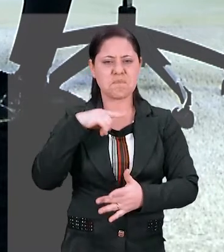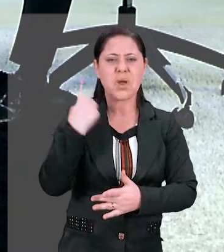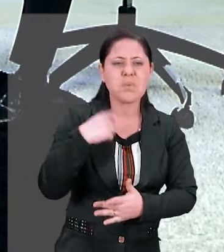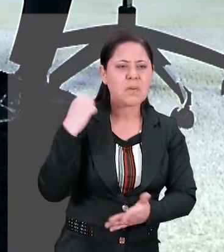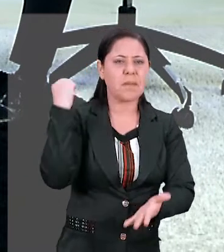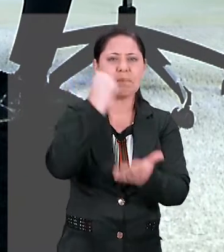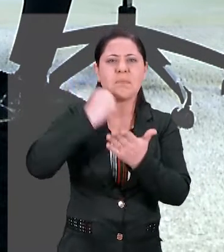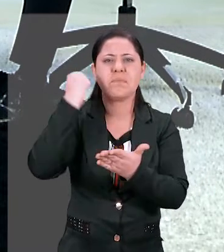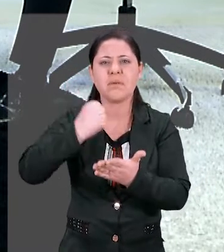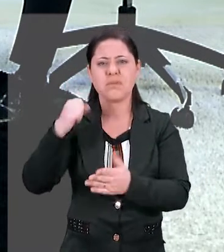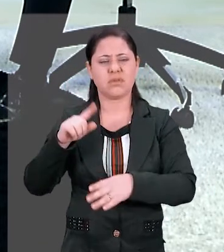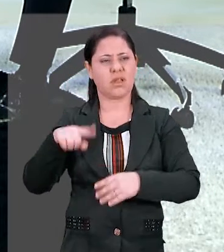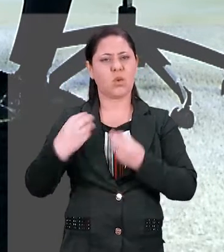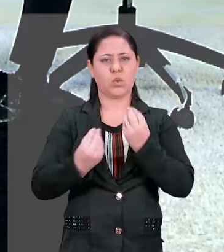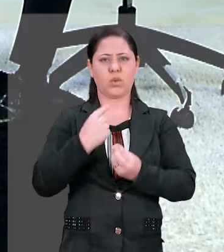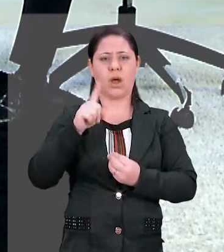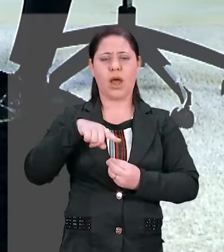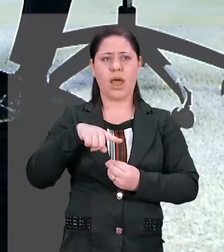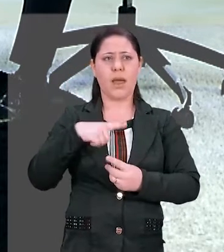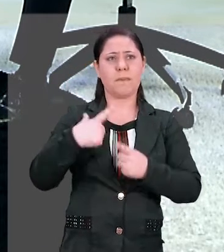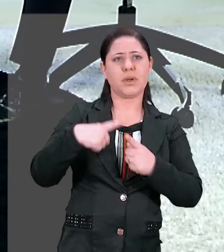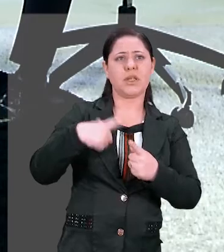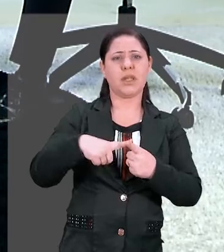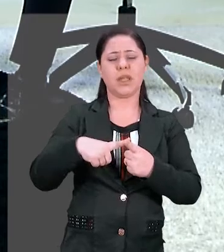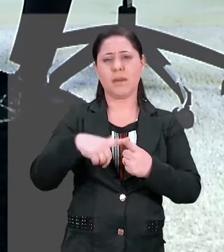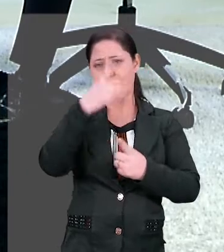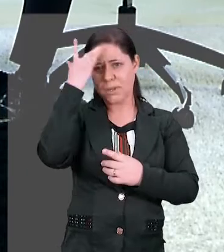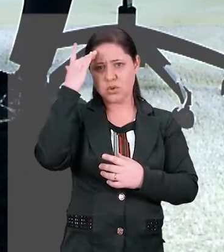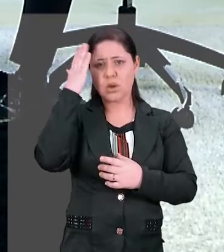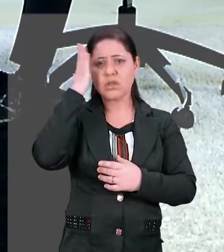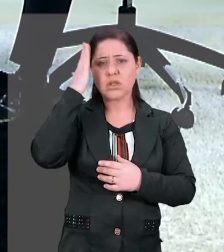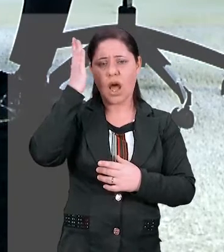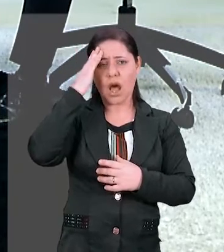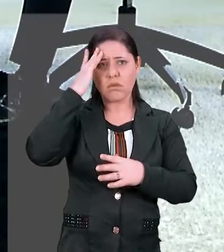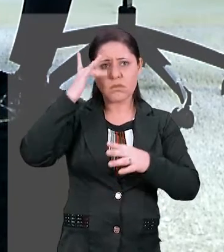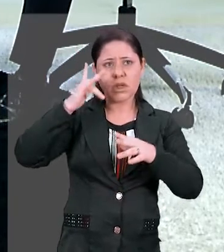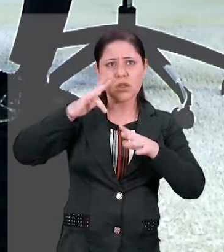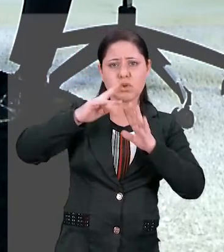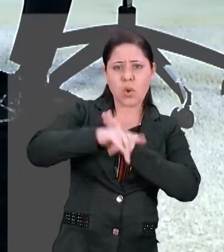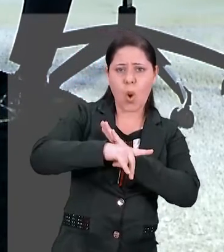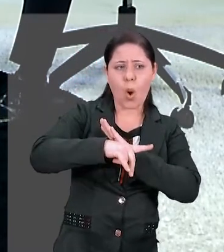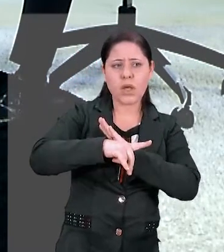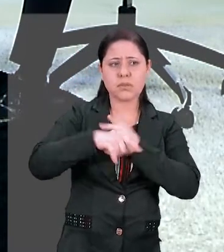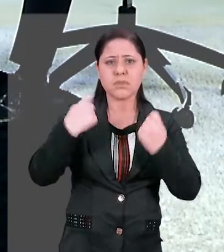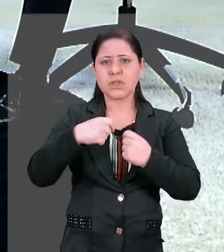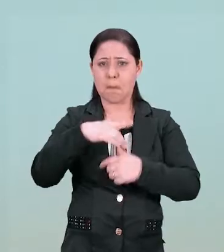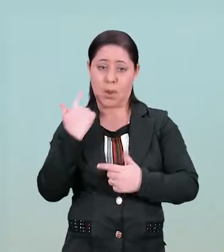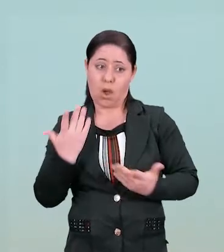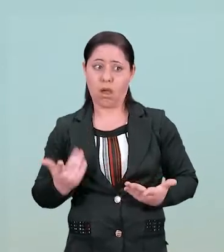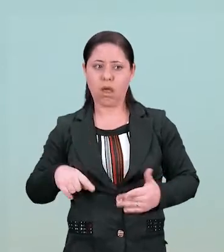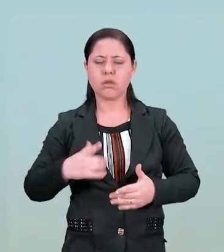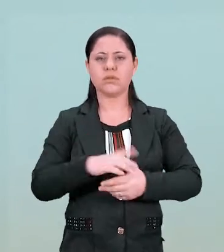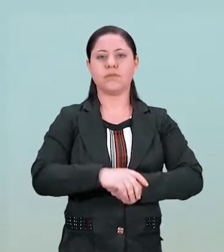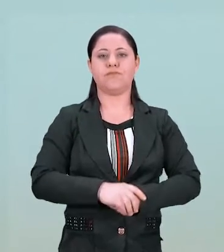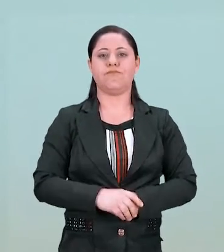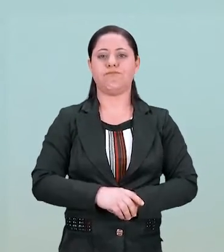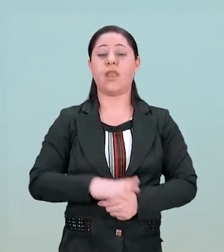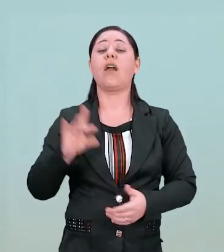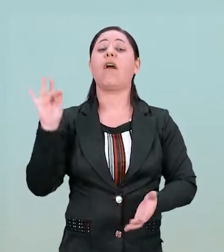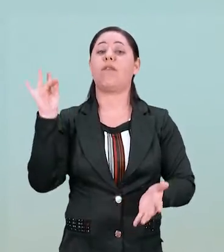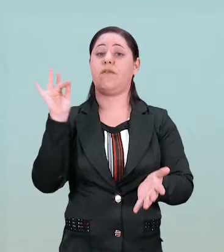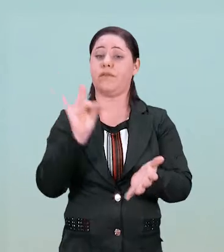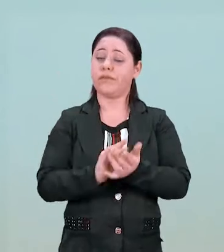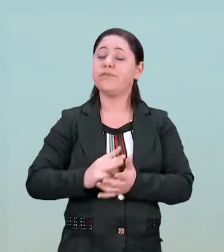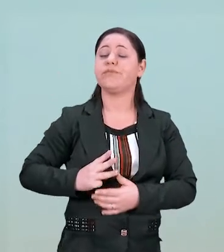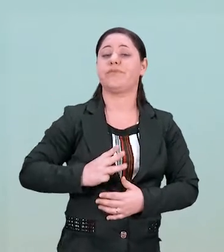execução de queima de arquivo, alguma coisa? Porque são execuções violentas. Sim, Picarelli, na verdade nós temos há